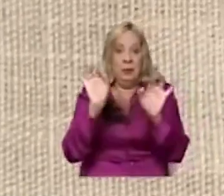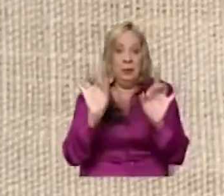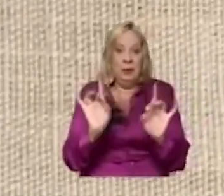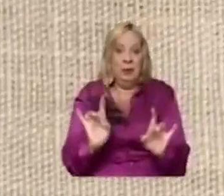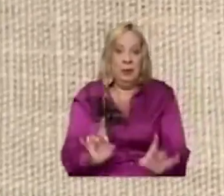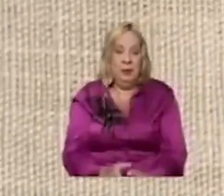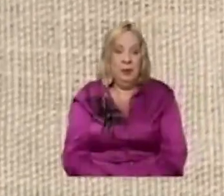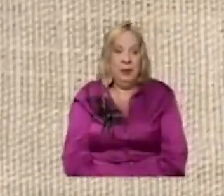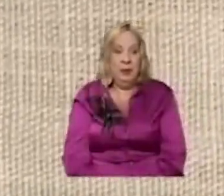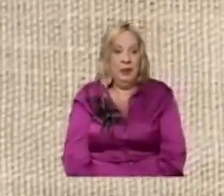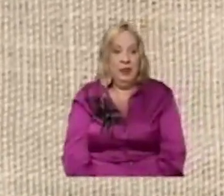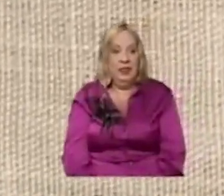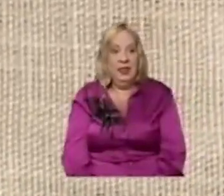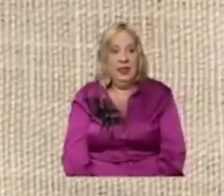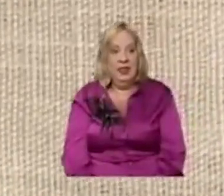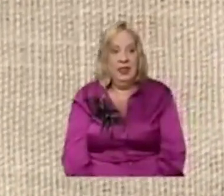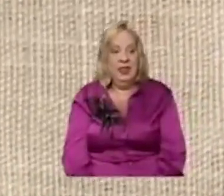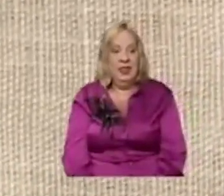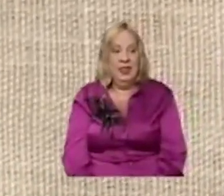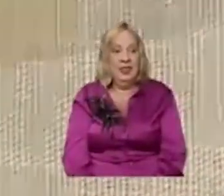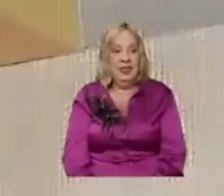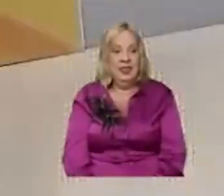especial.